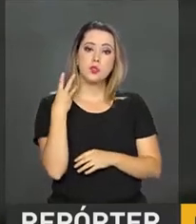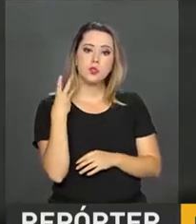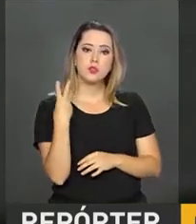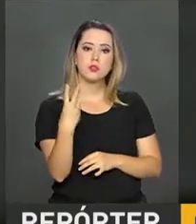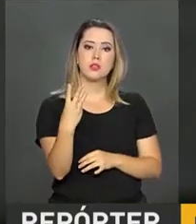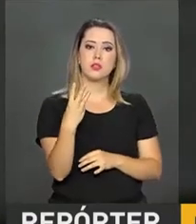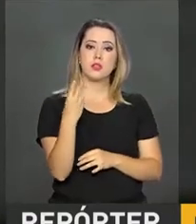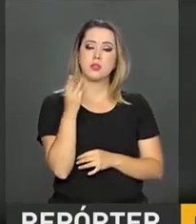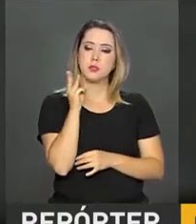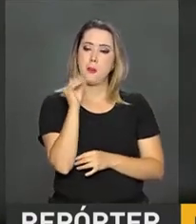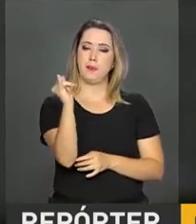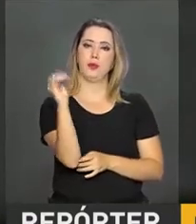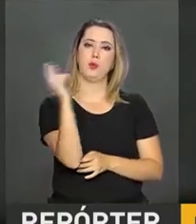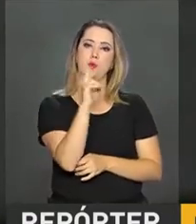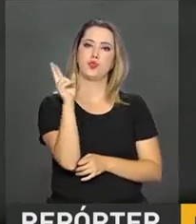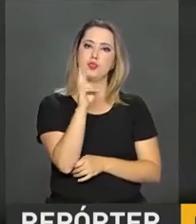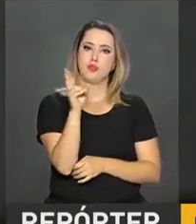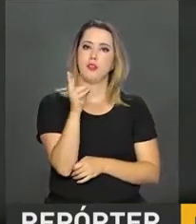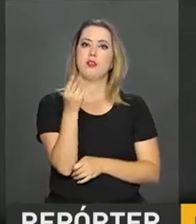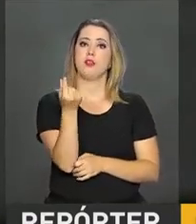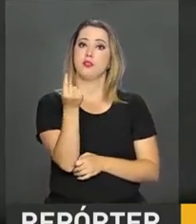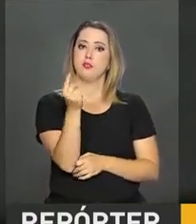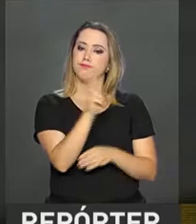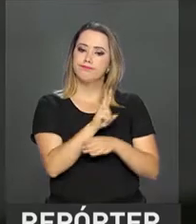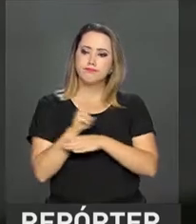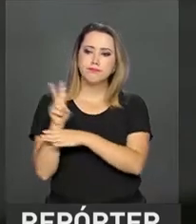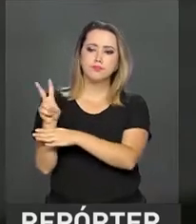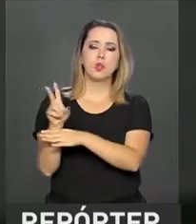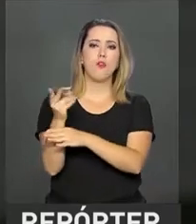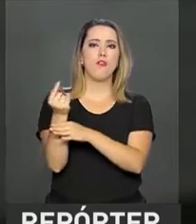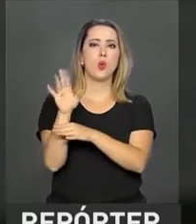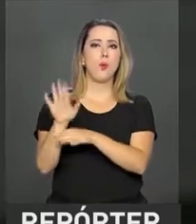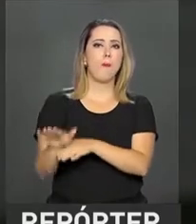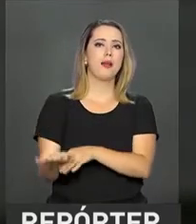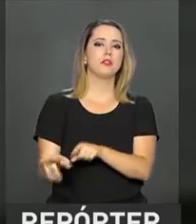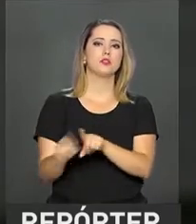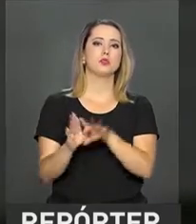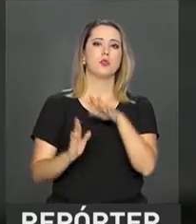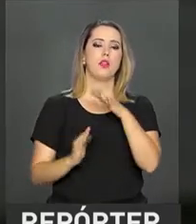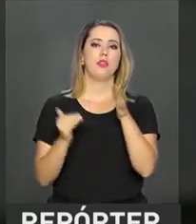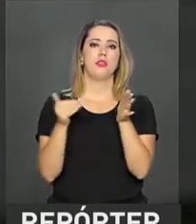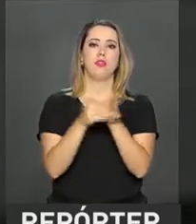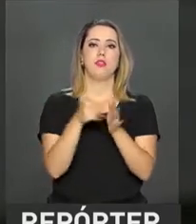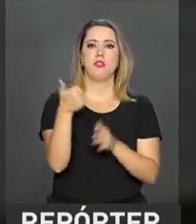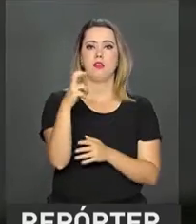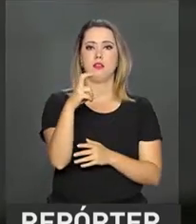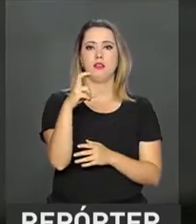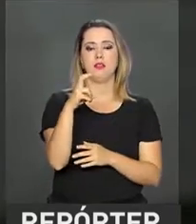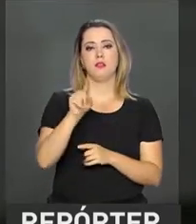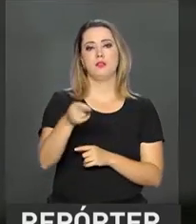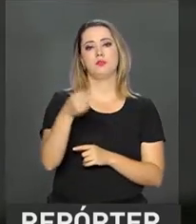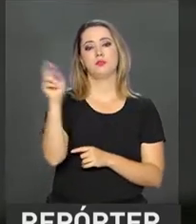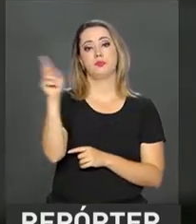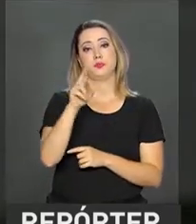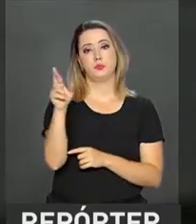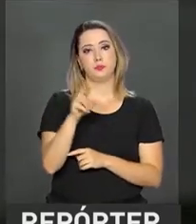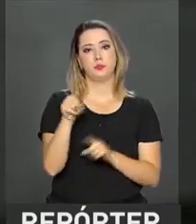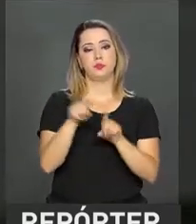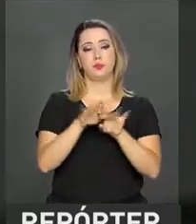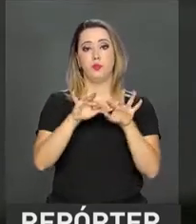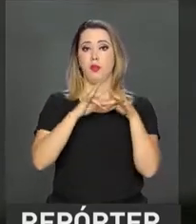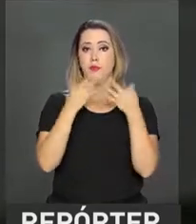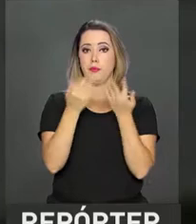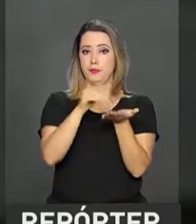em microcrédito ou seja empréstimos de baixo valor com limite de até 15 mil reais para famílias